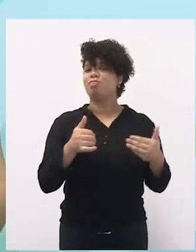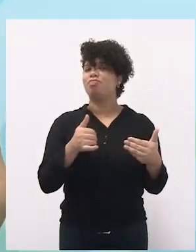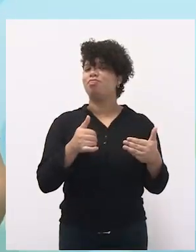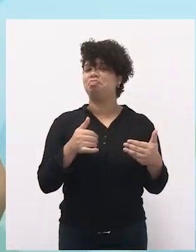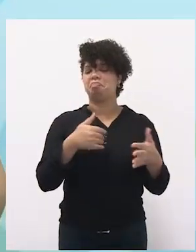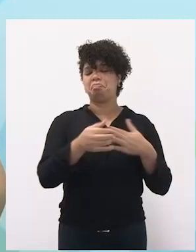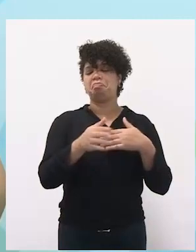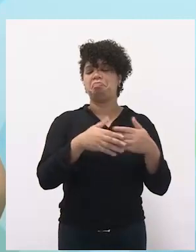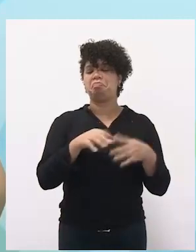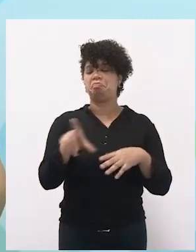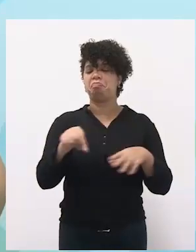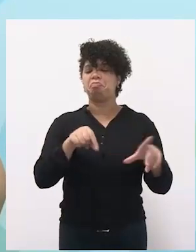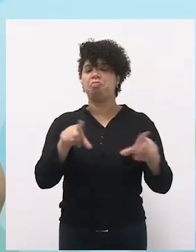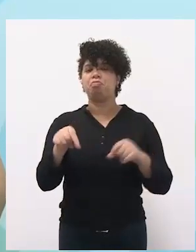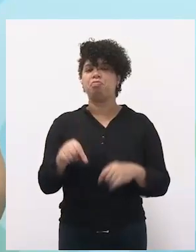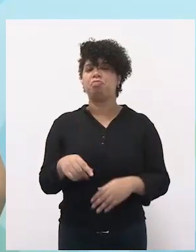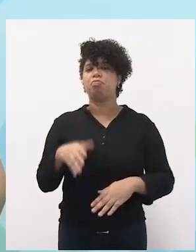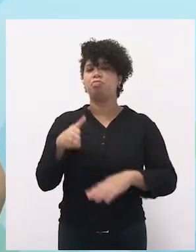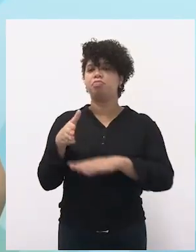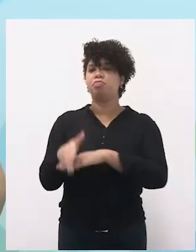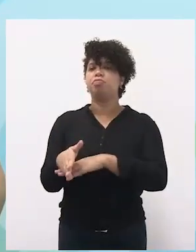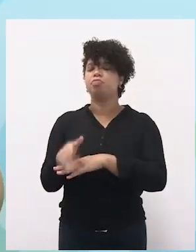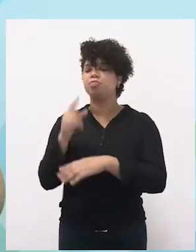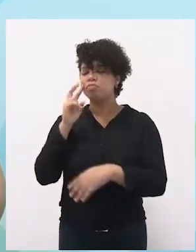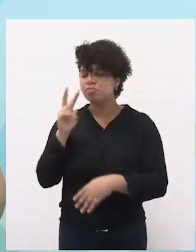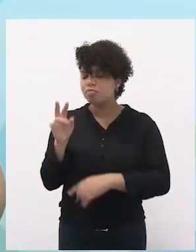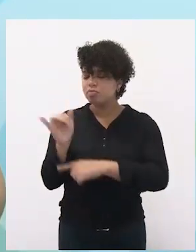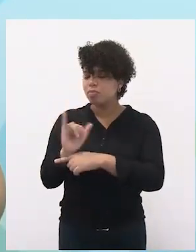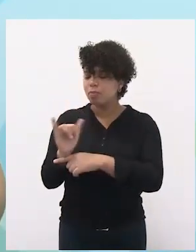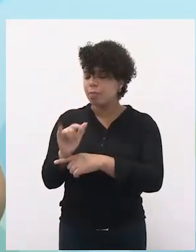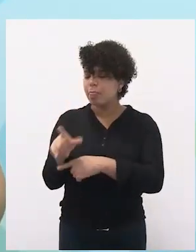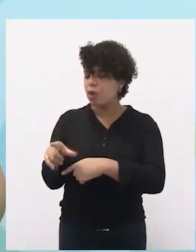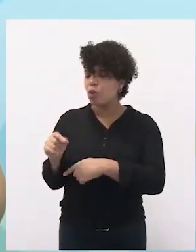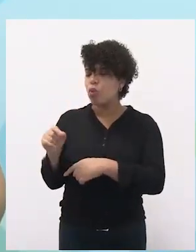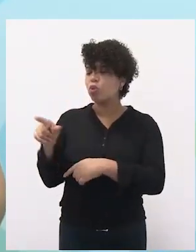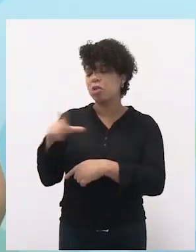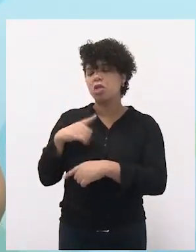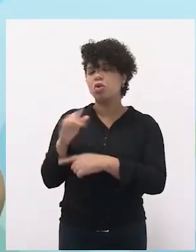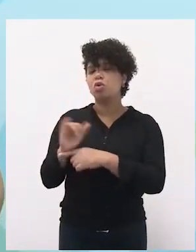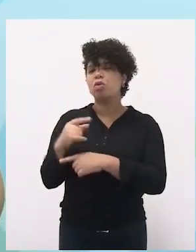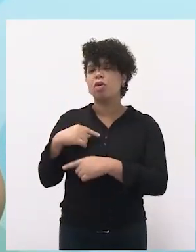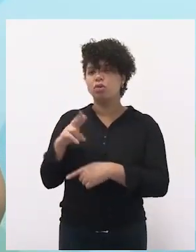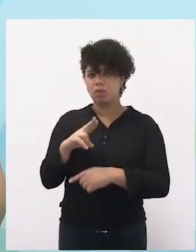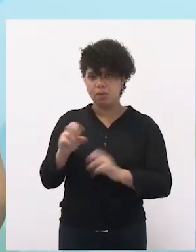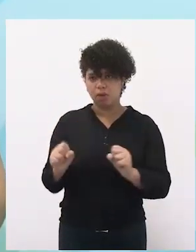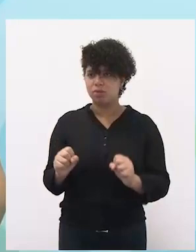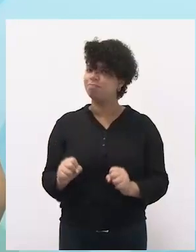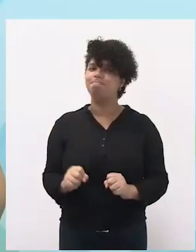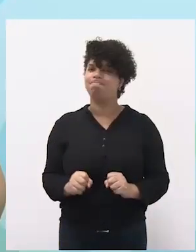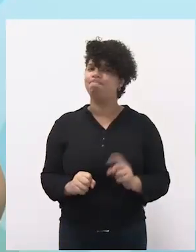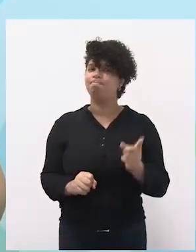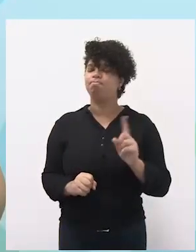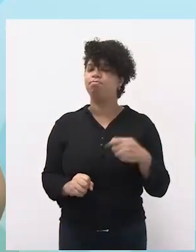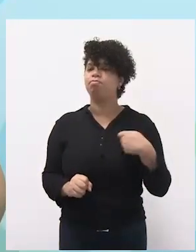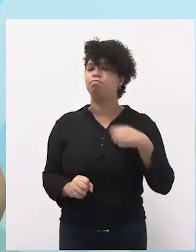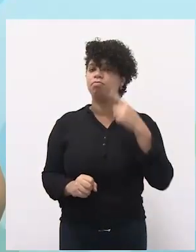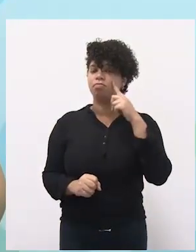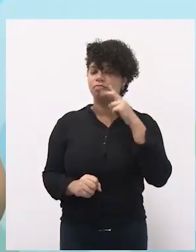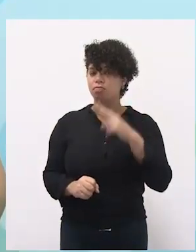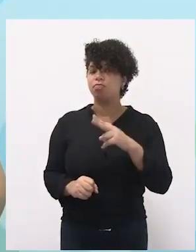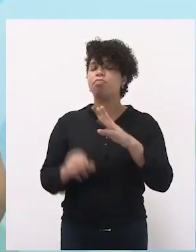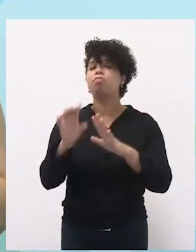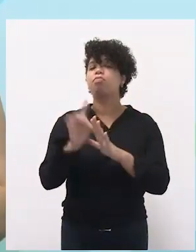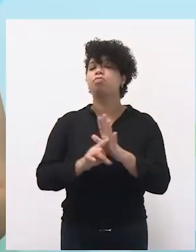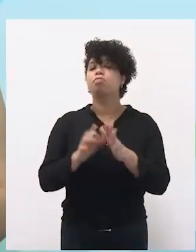é simplesmente eu entrar no YouTube, achar um vídeo, porque está no YouTube eu posso utilizar. Não. Tem que verificar o direito